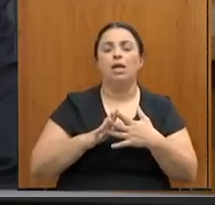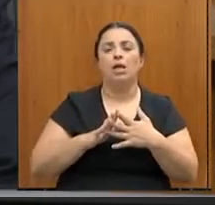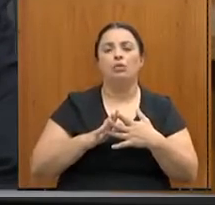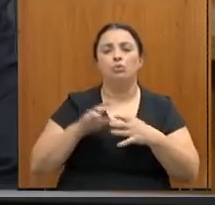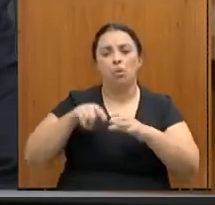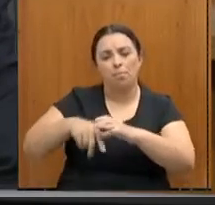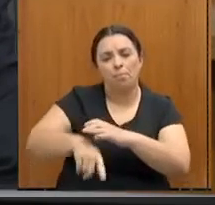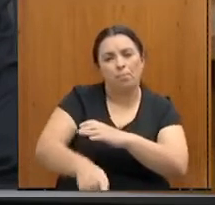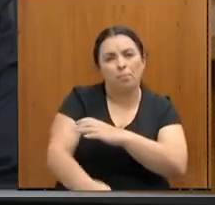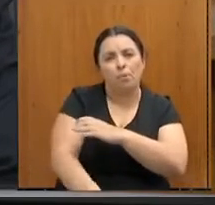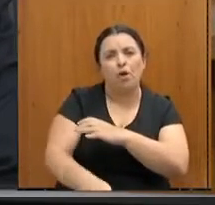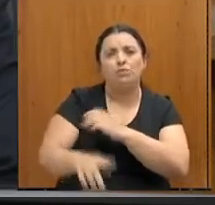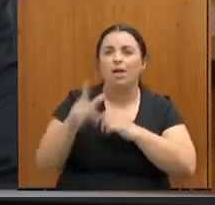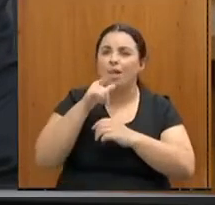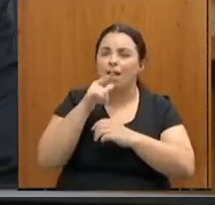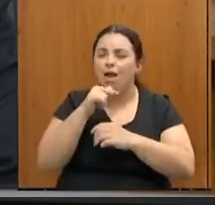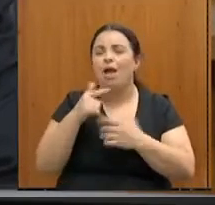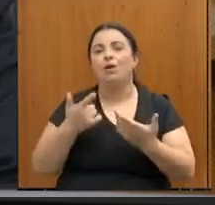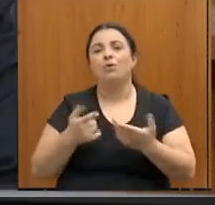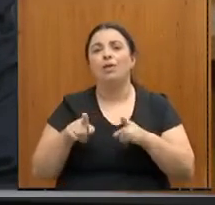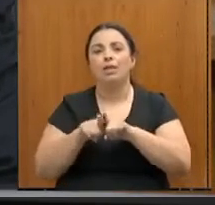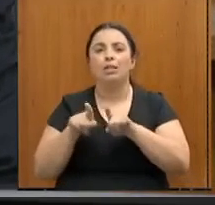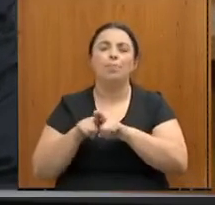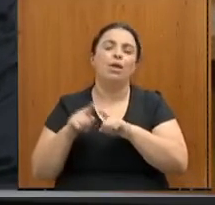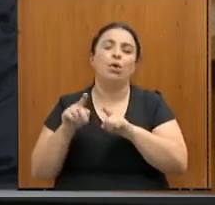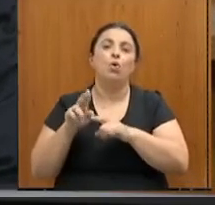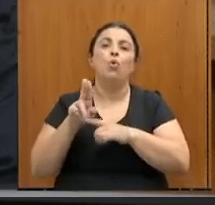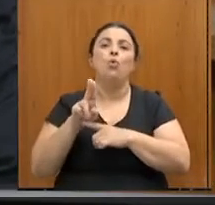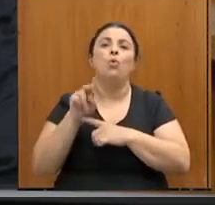e mesmo dos critérios e universalização